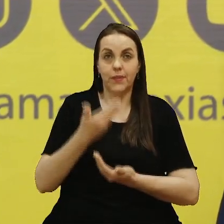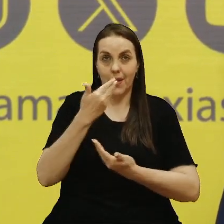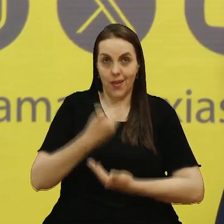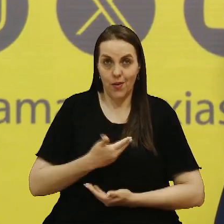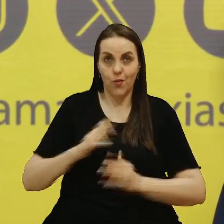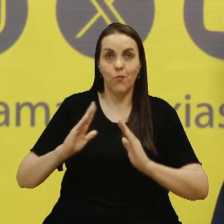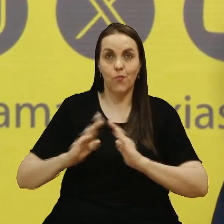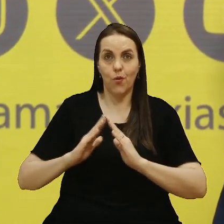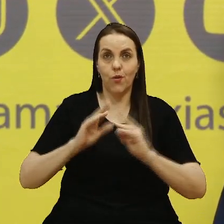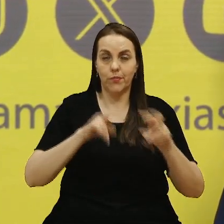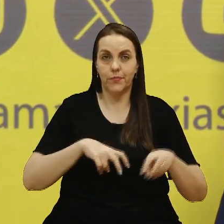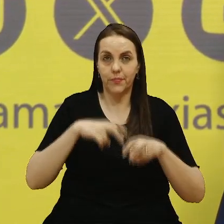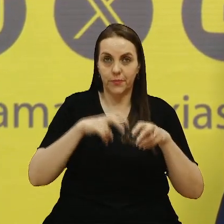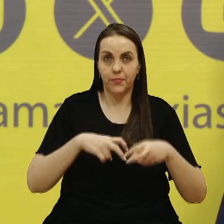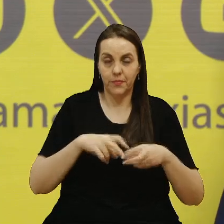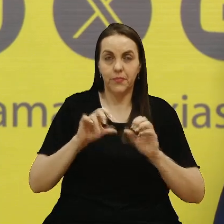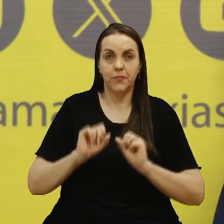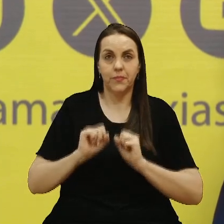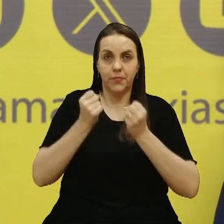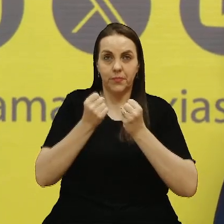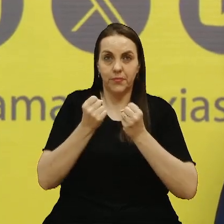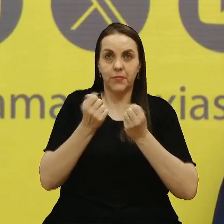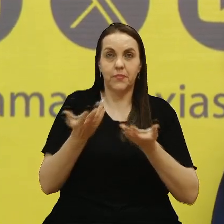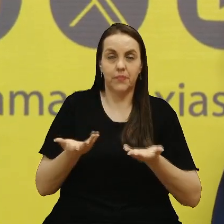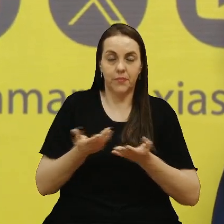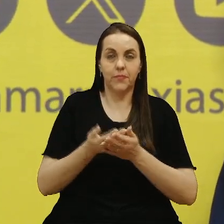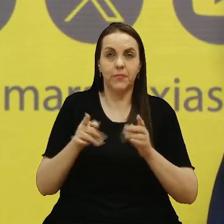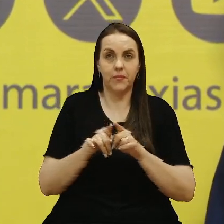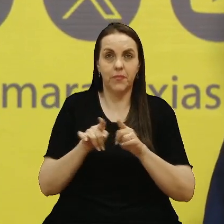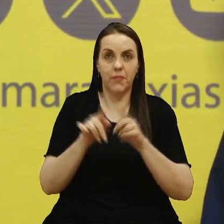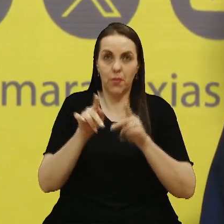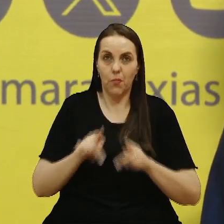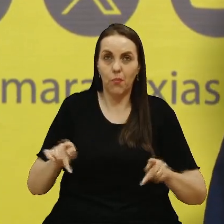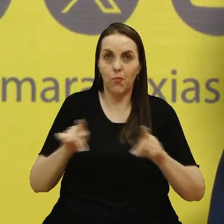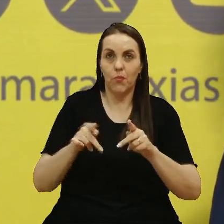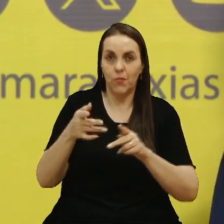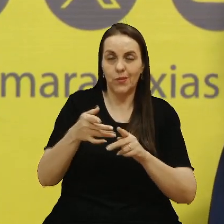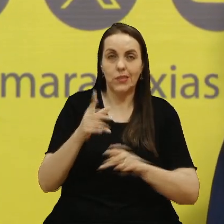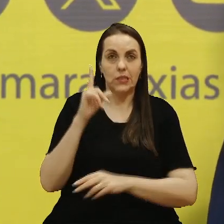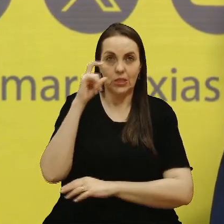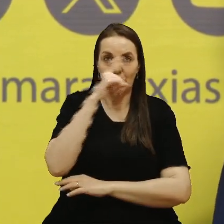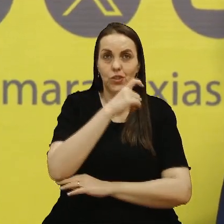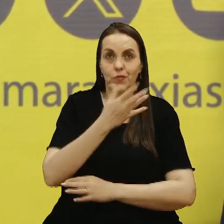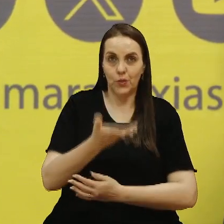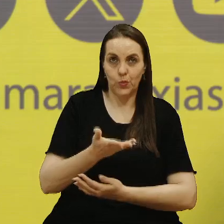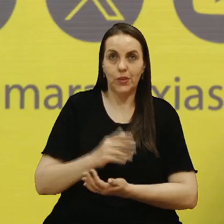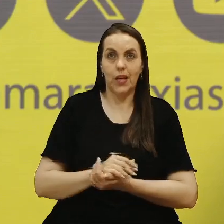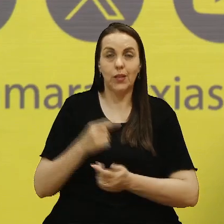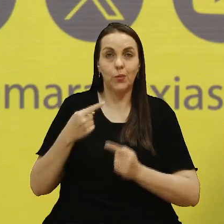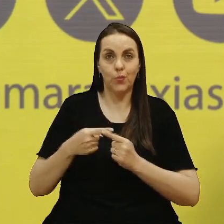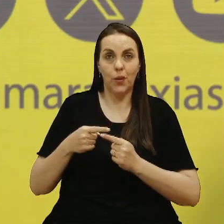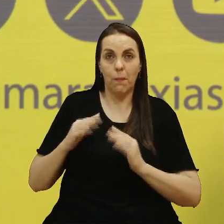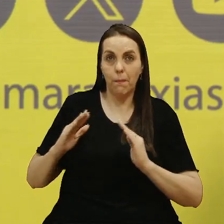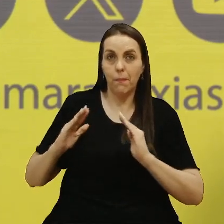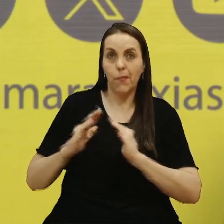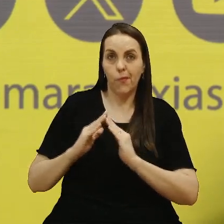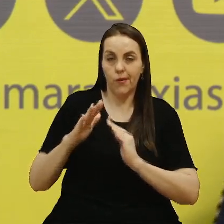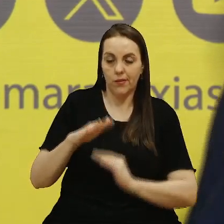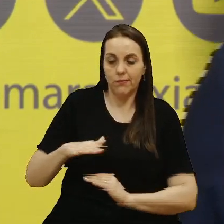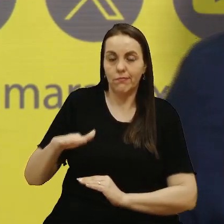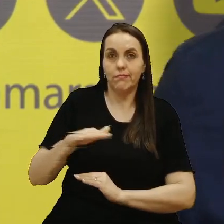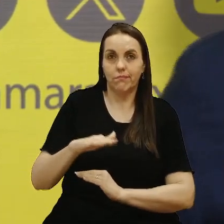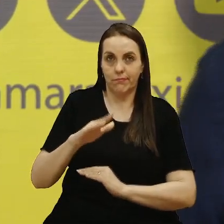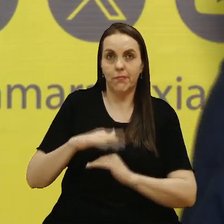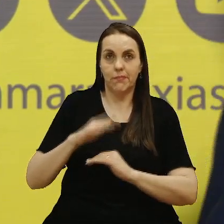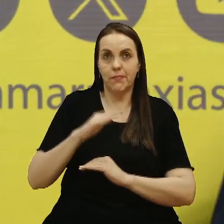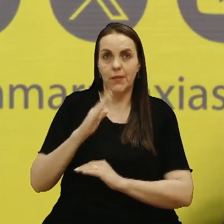no interior e defendo grande parte desse povo que tem grande dificuldade, porque mora dentro dessas áreas mais